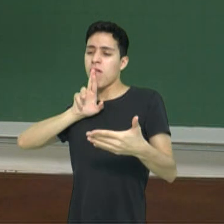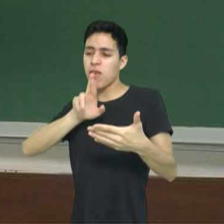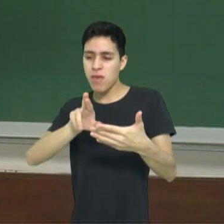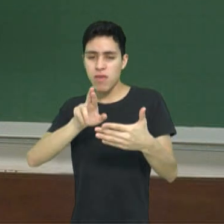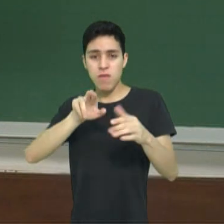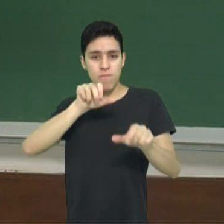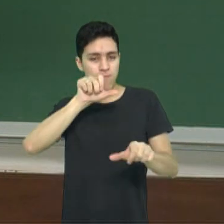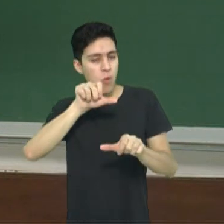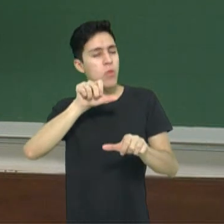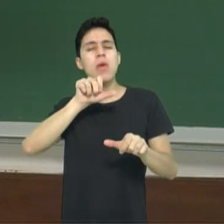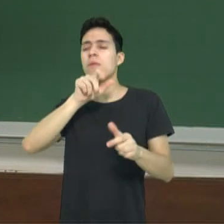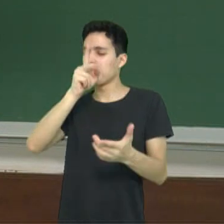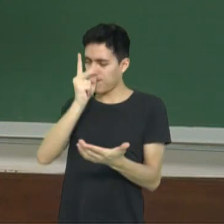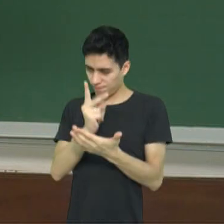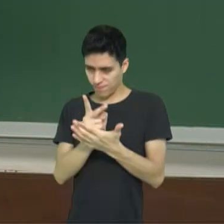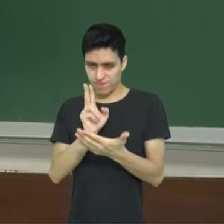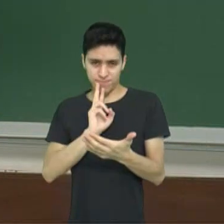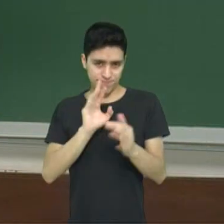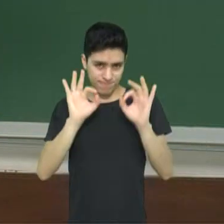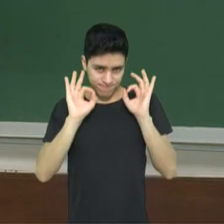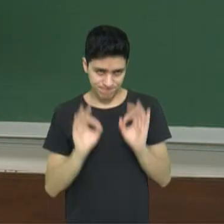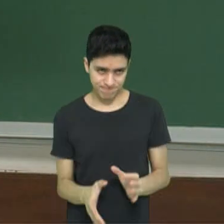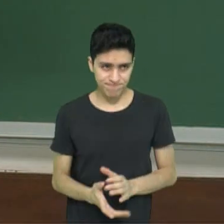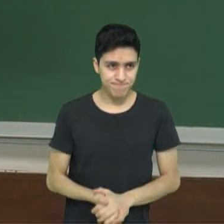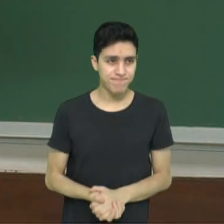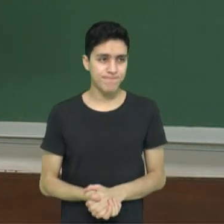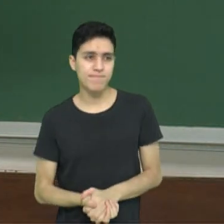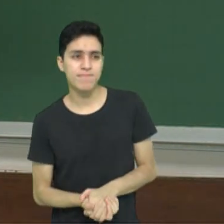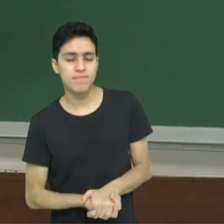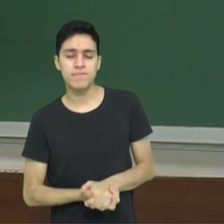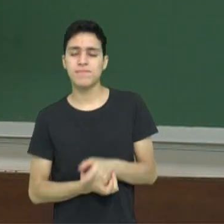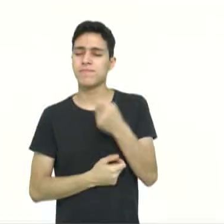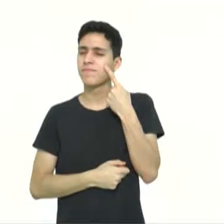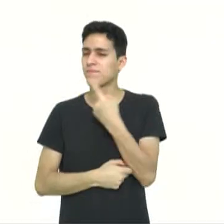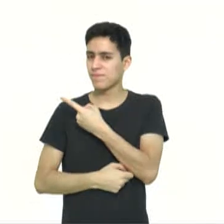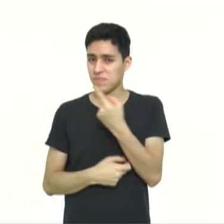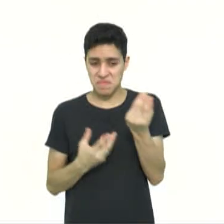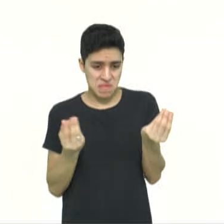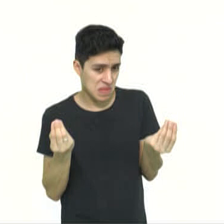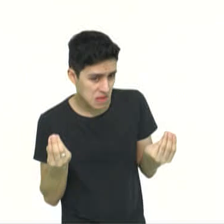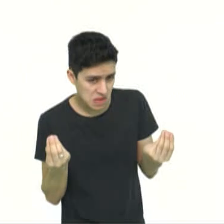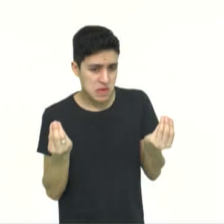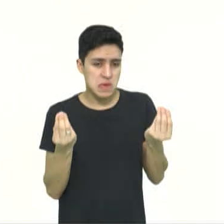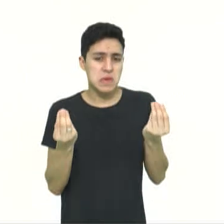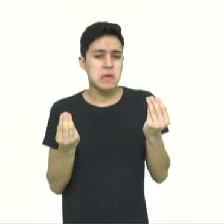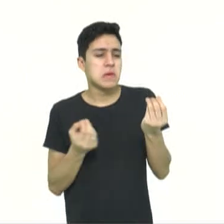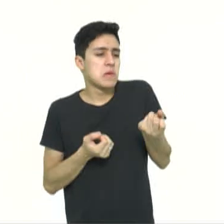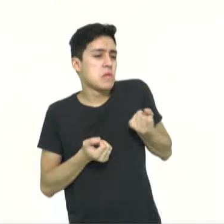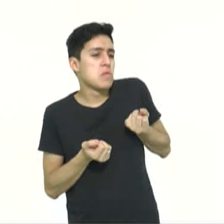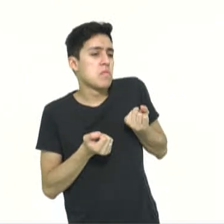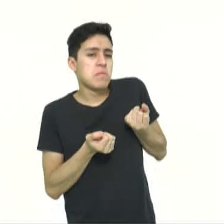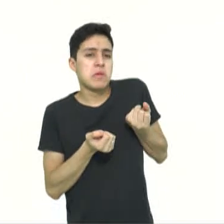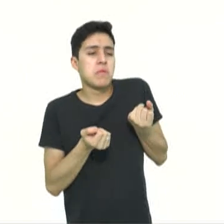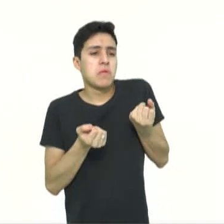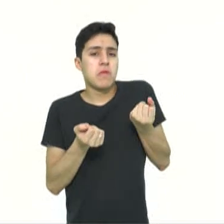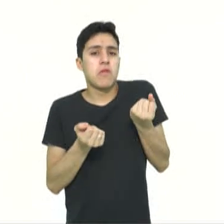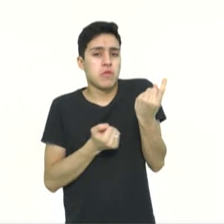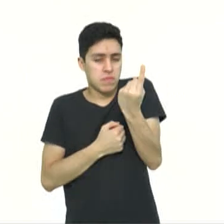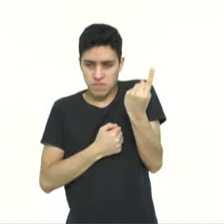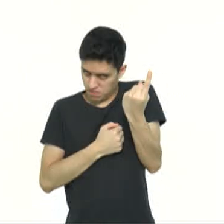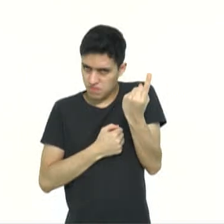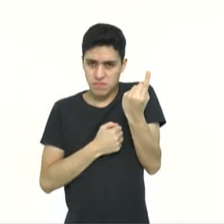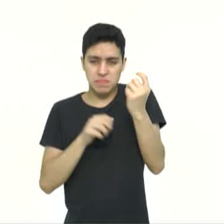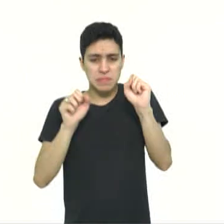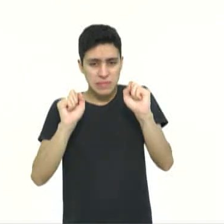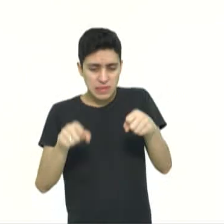não será alterado, tá bom? Então, olha aqui, ó. Como não tem nenhuma incógnita sem constante, temos a opção de